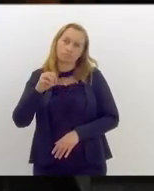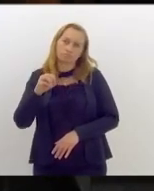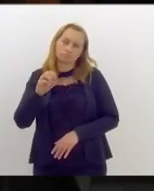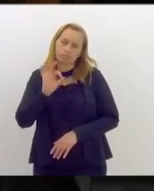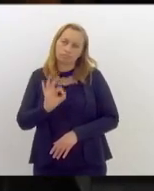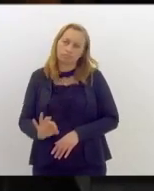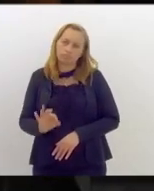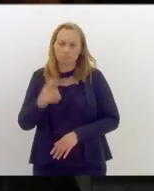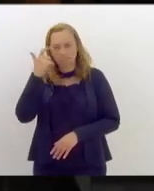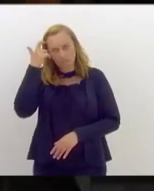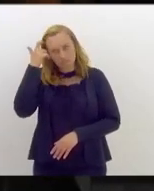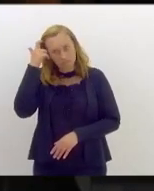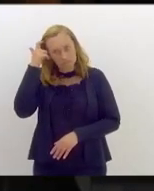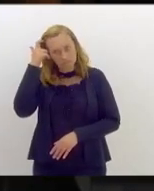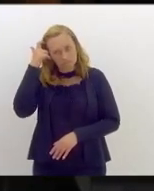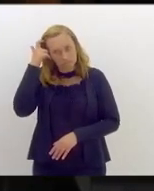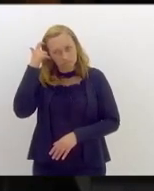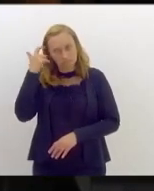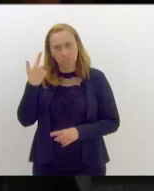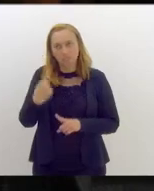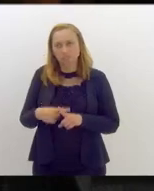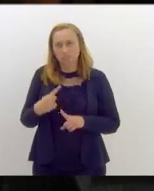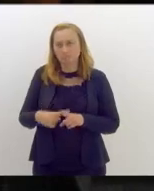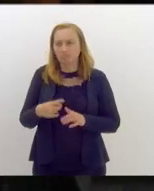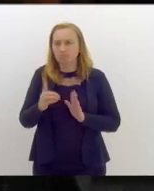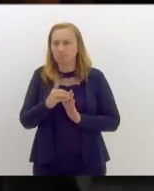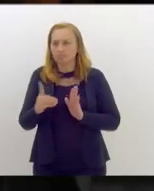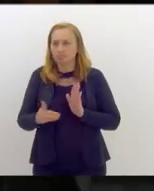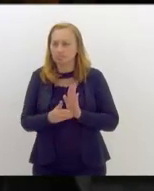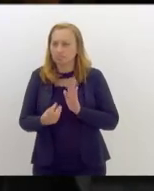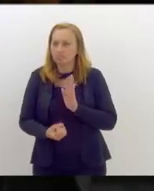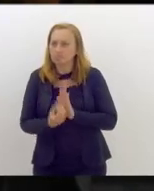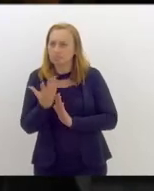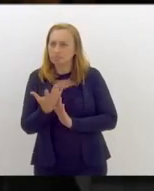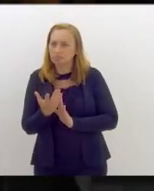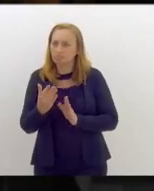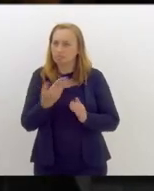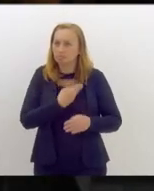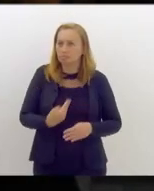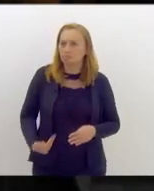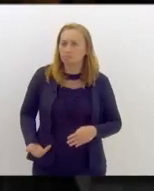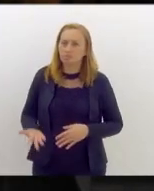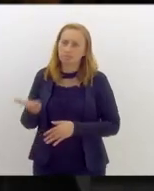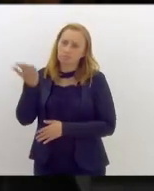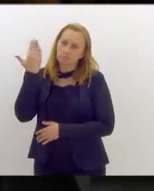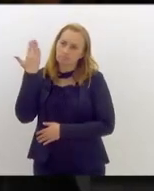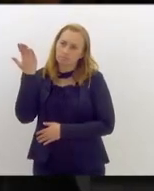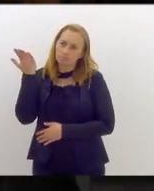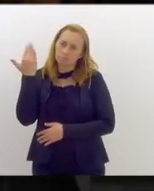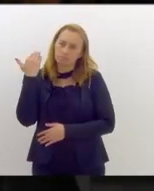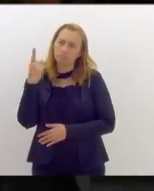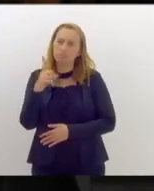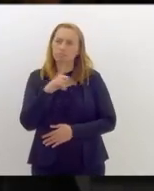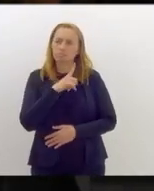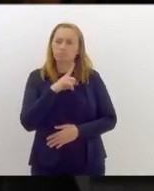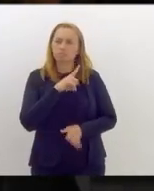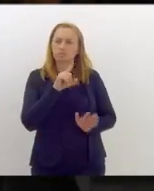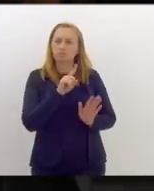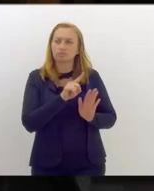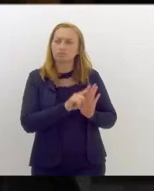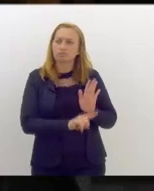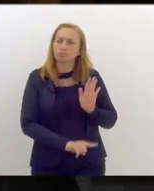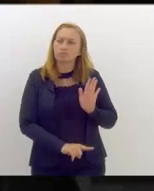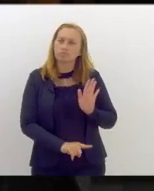10%, porque ele sustou um decreto do governo passado que tinha reduzido